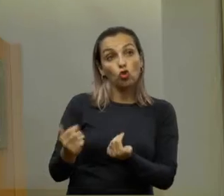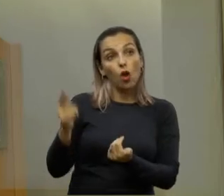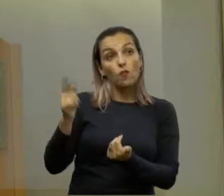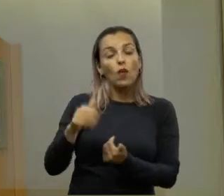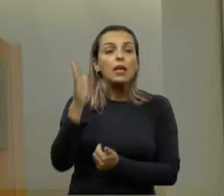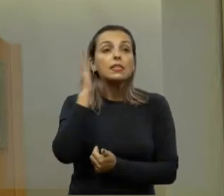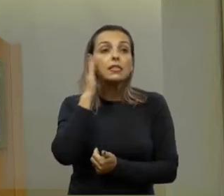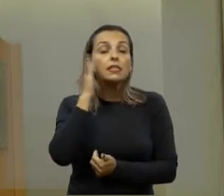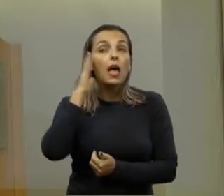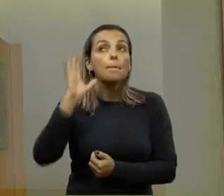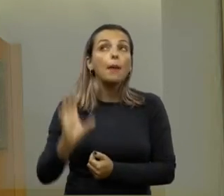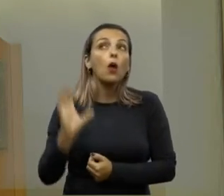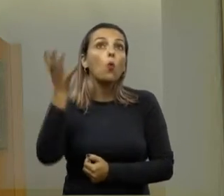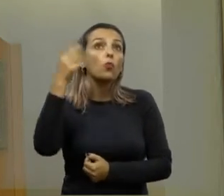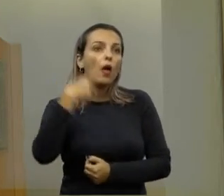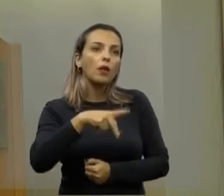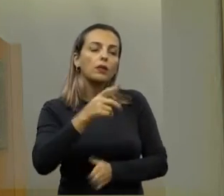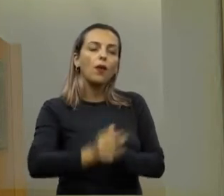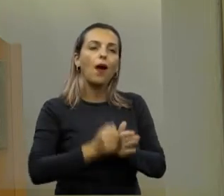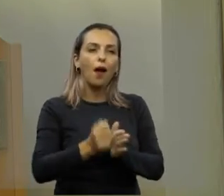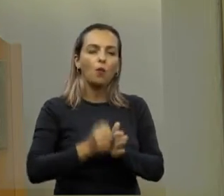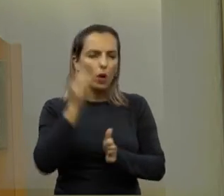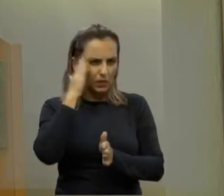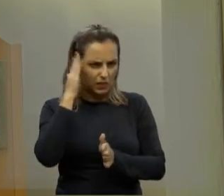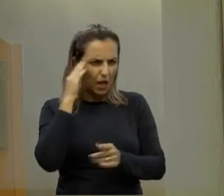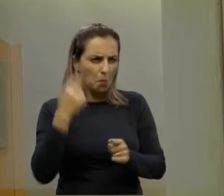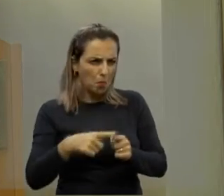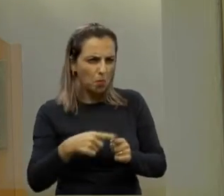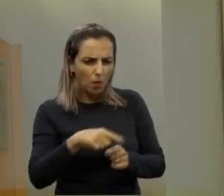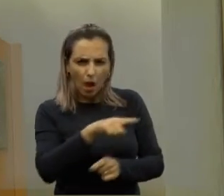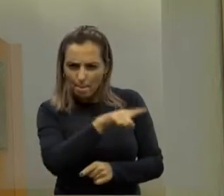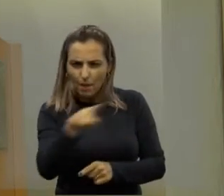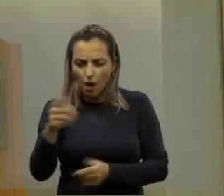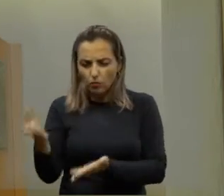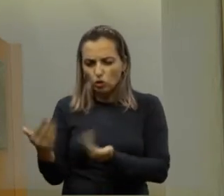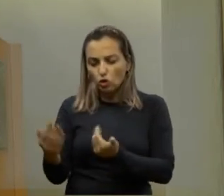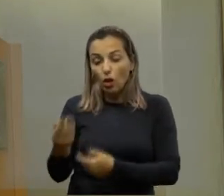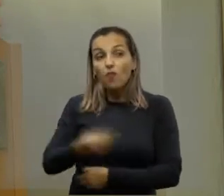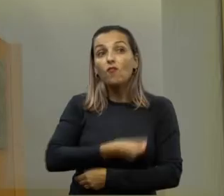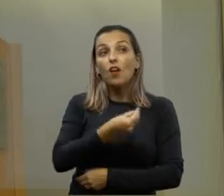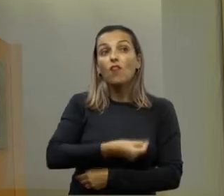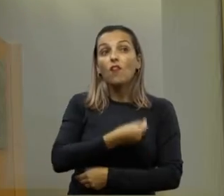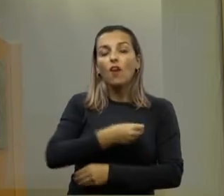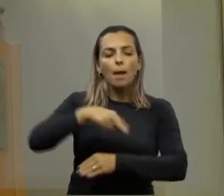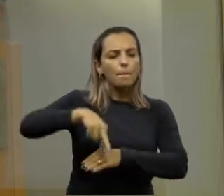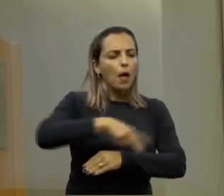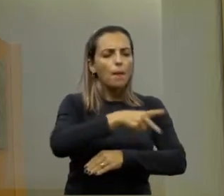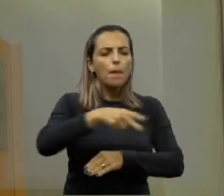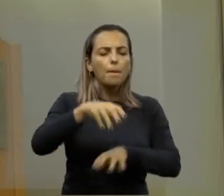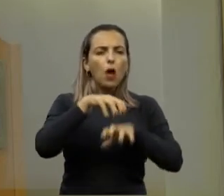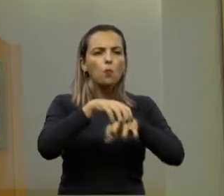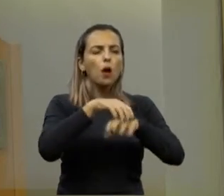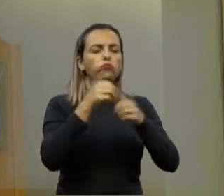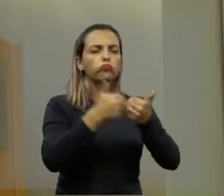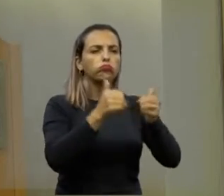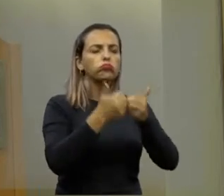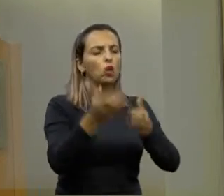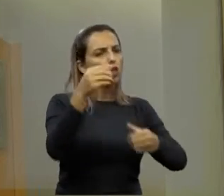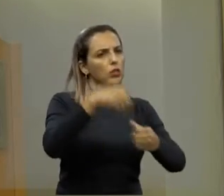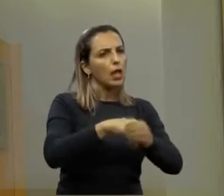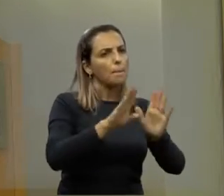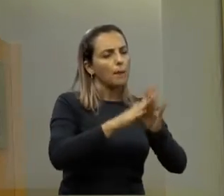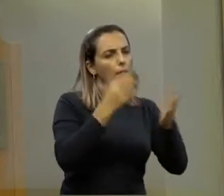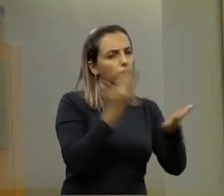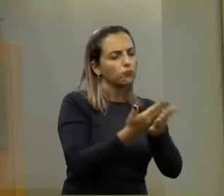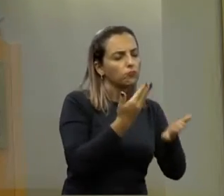assim a par do que acontece na nossa cidade sabe porque novos vereadores porque ela vive na nossa cidade que ela anda no nosso ônibus que ela estuda na nossa